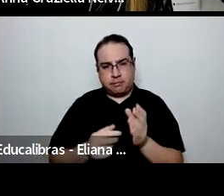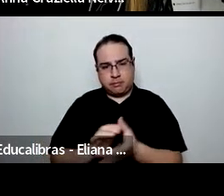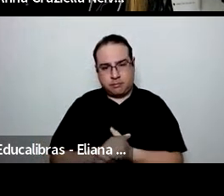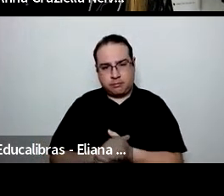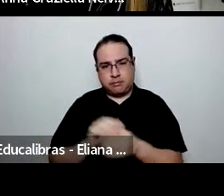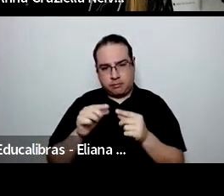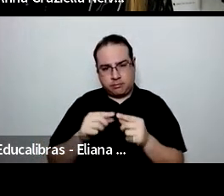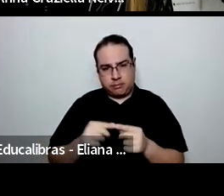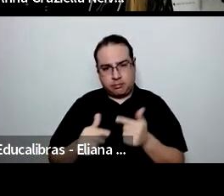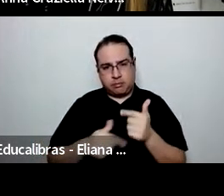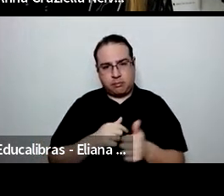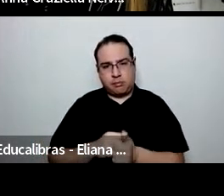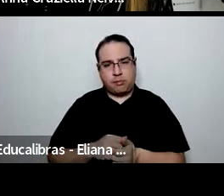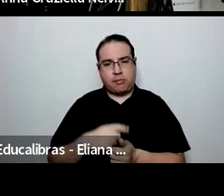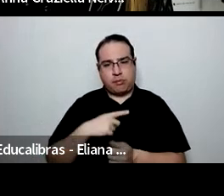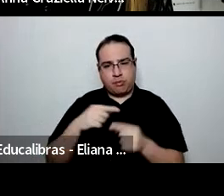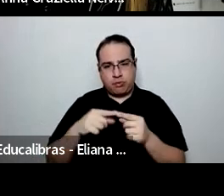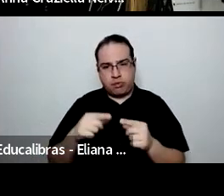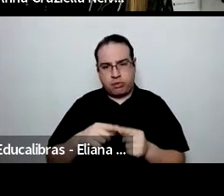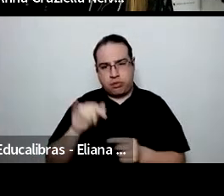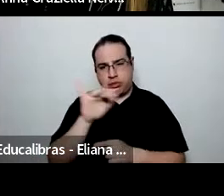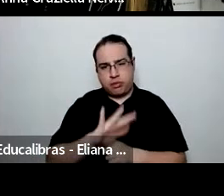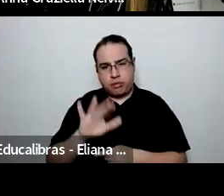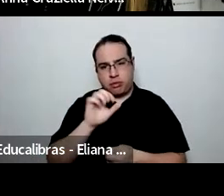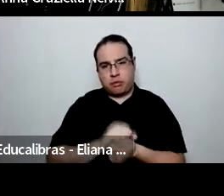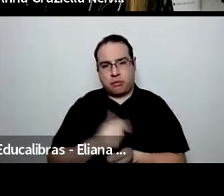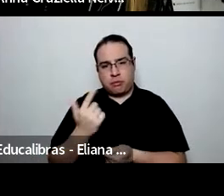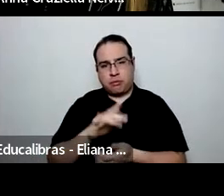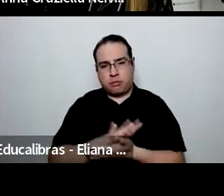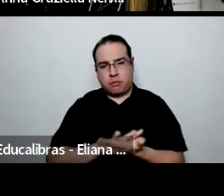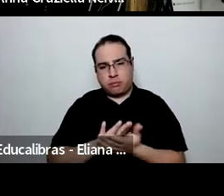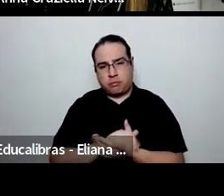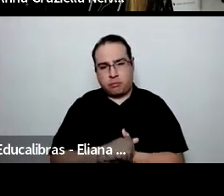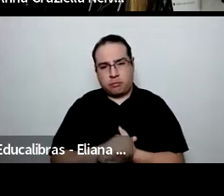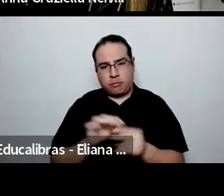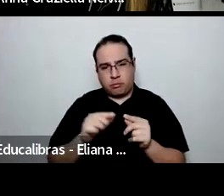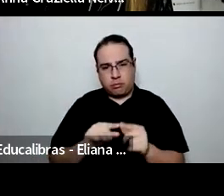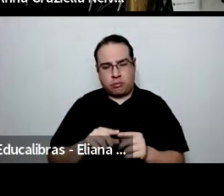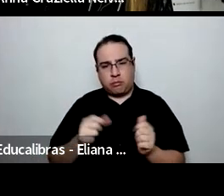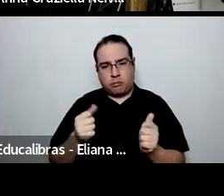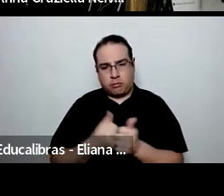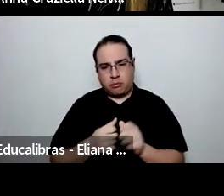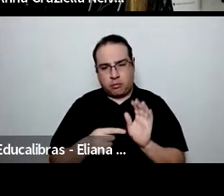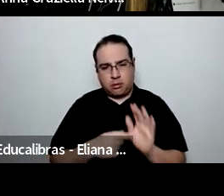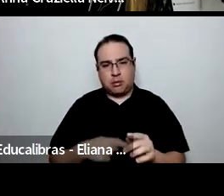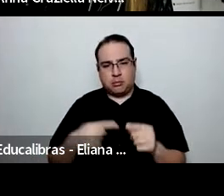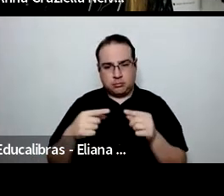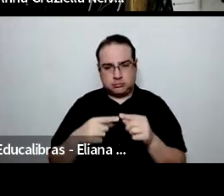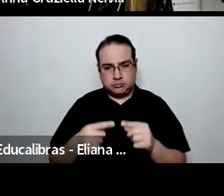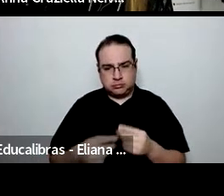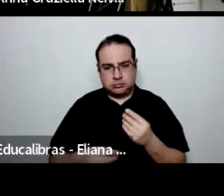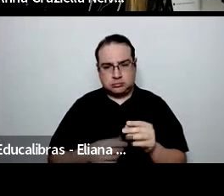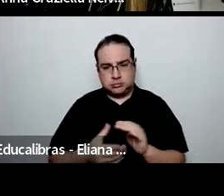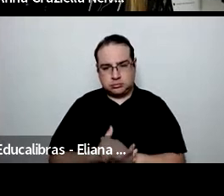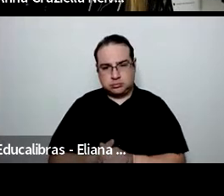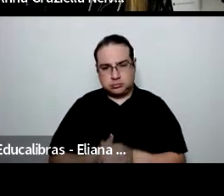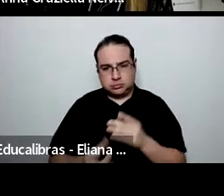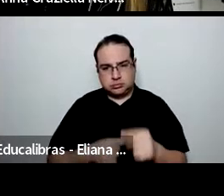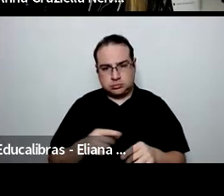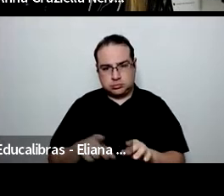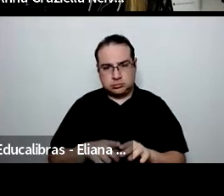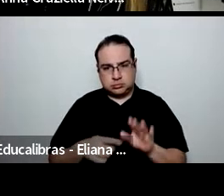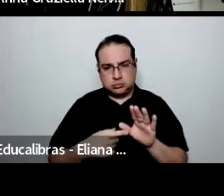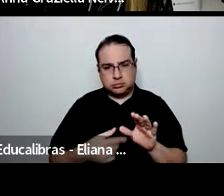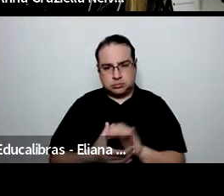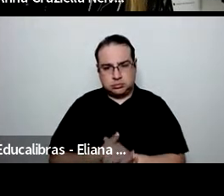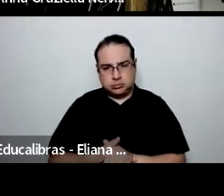equipamentos de som e as imagens sequer permitem que façamos uma ligação dele eu abrir a a